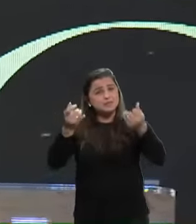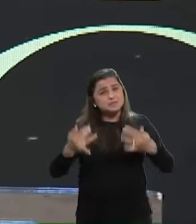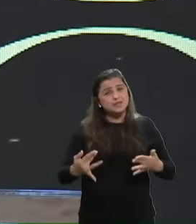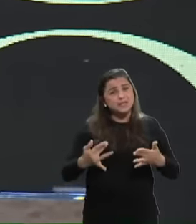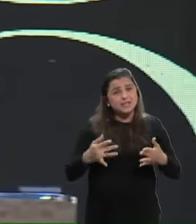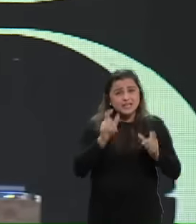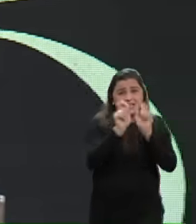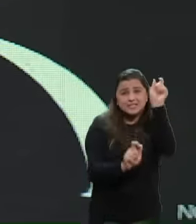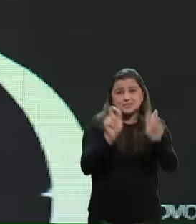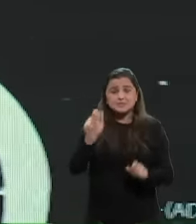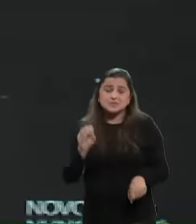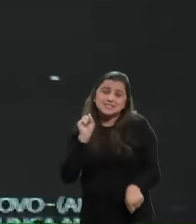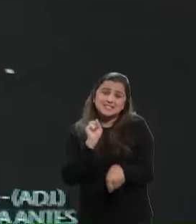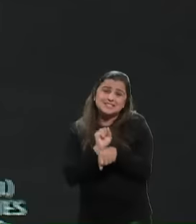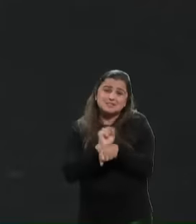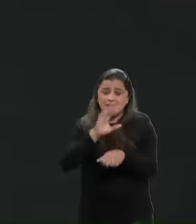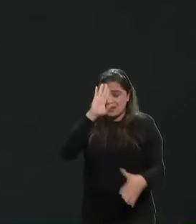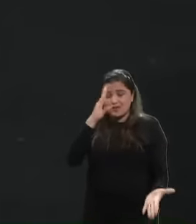no Señor.